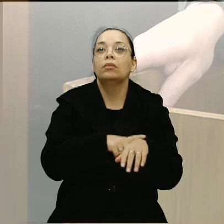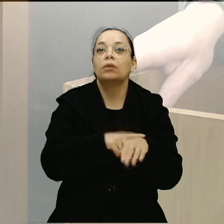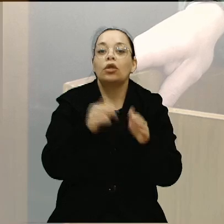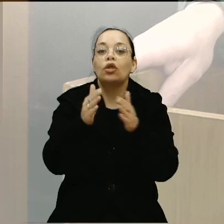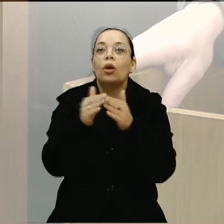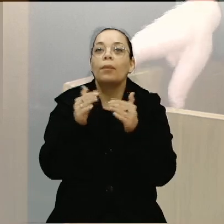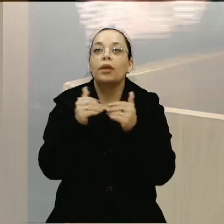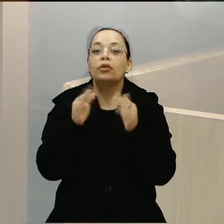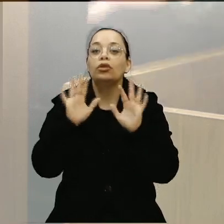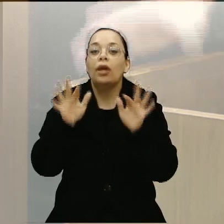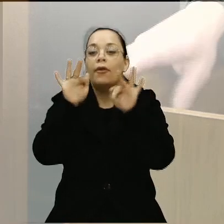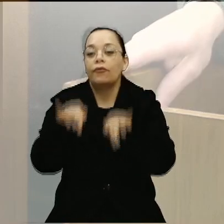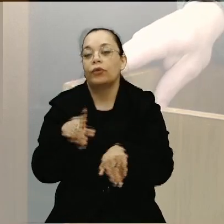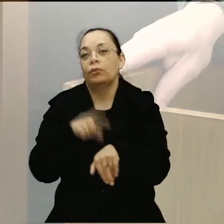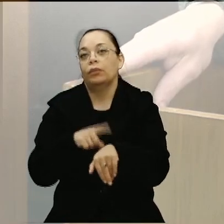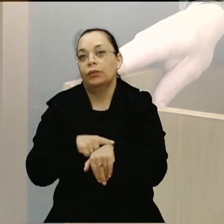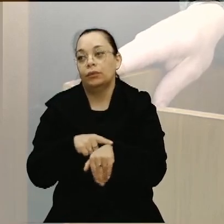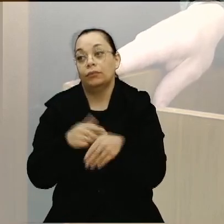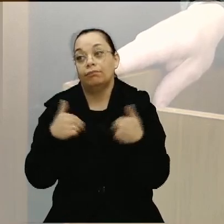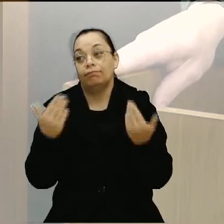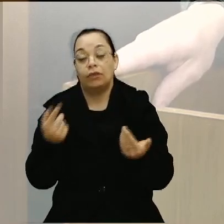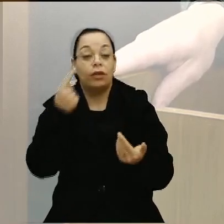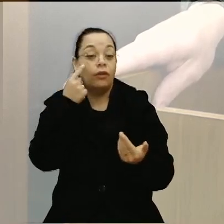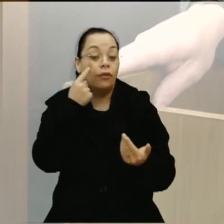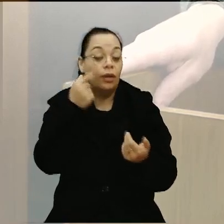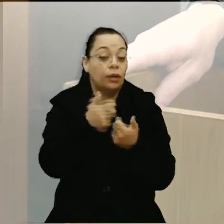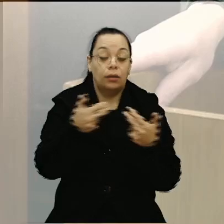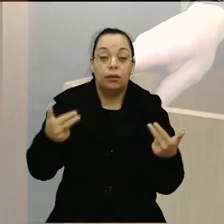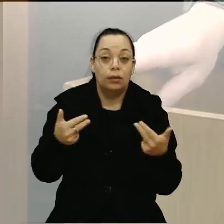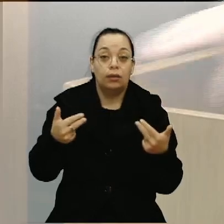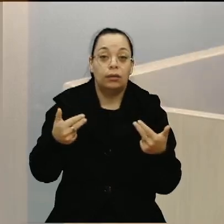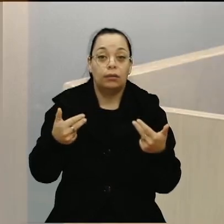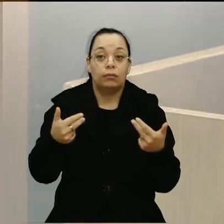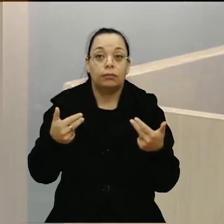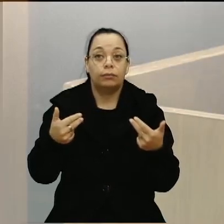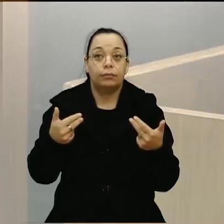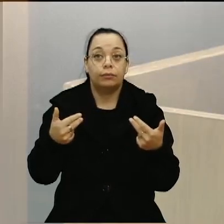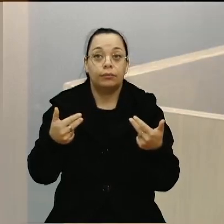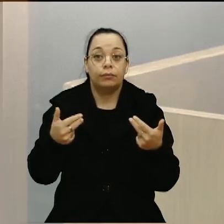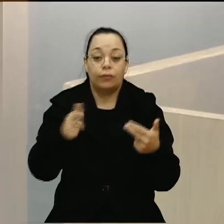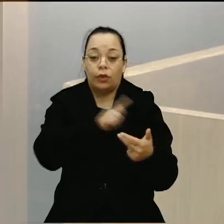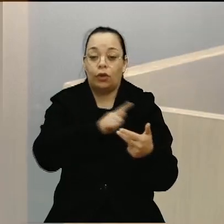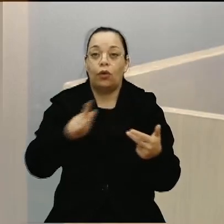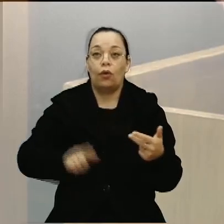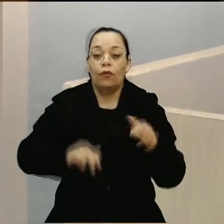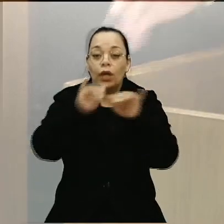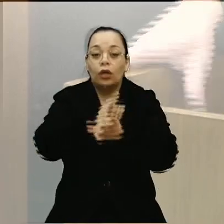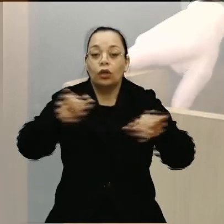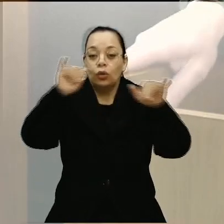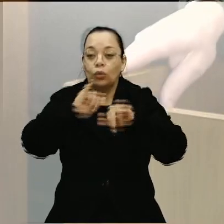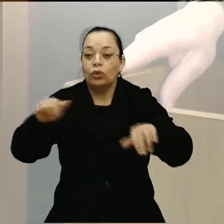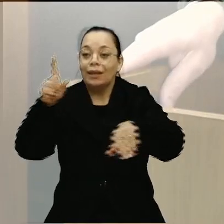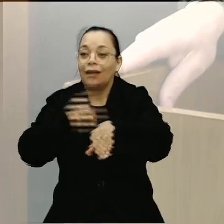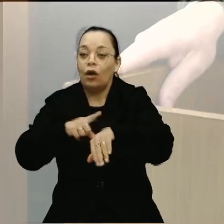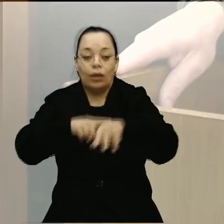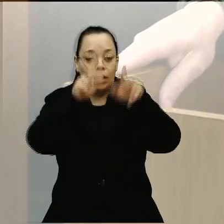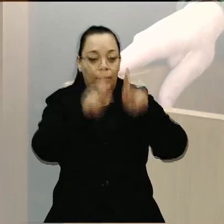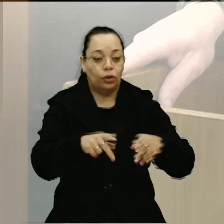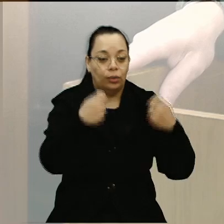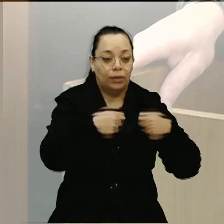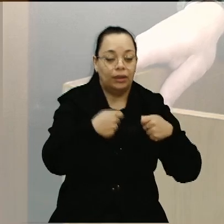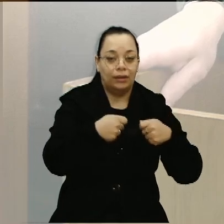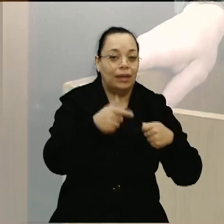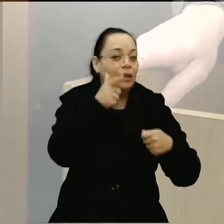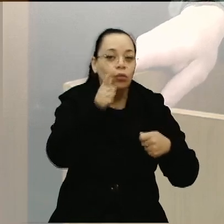solicitar, já tinha encerrado o prazo. Então a gente vê que tem algumas coisas que o governo anuncia e na hora que as pessoas precisam acabam